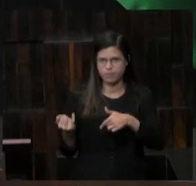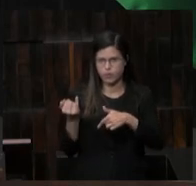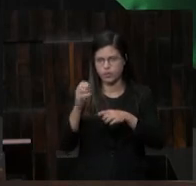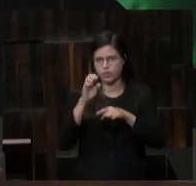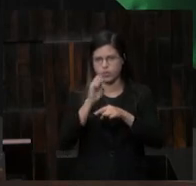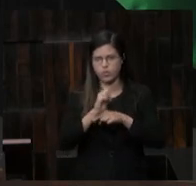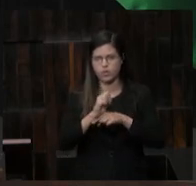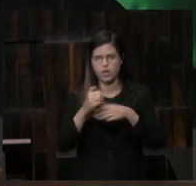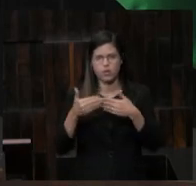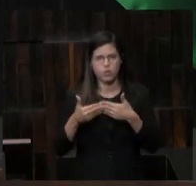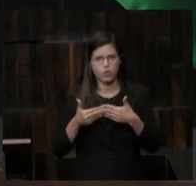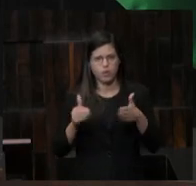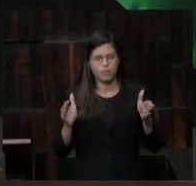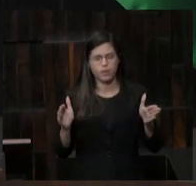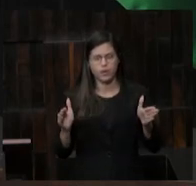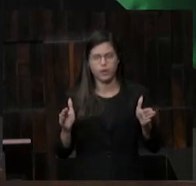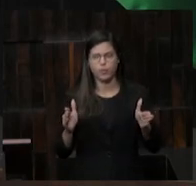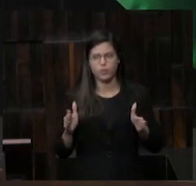inauguramos